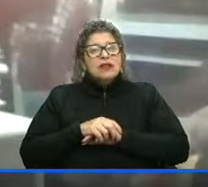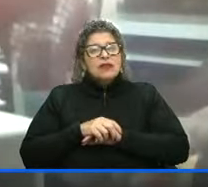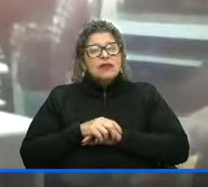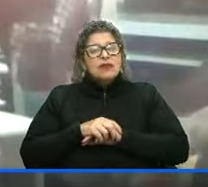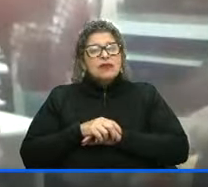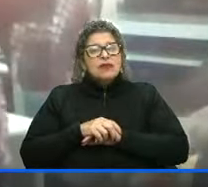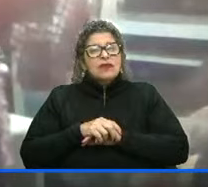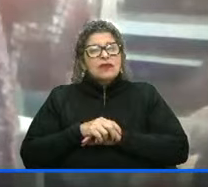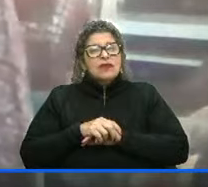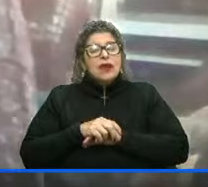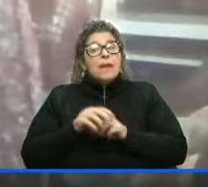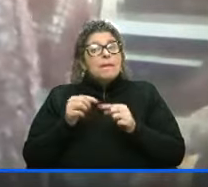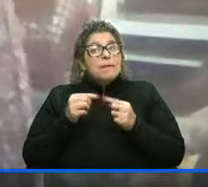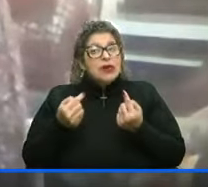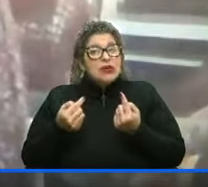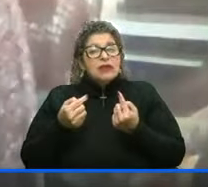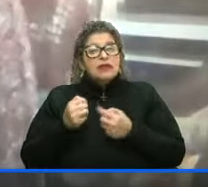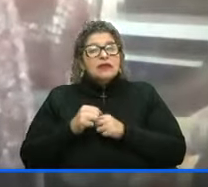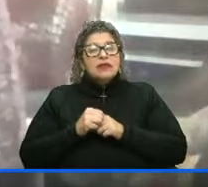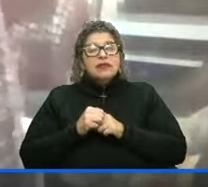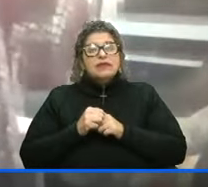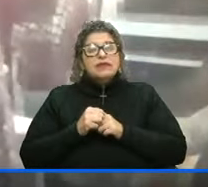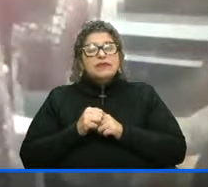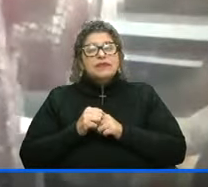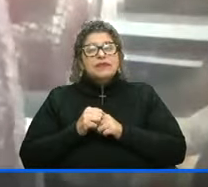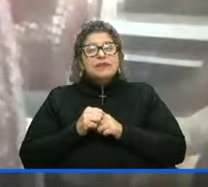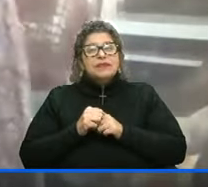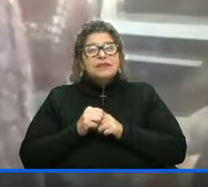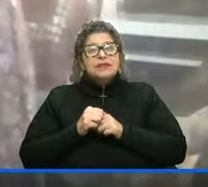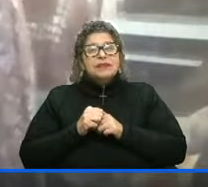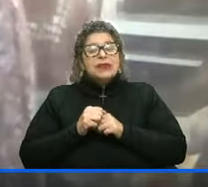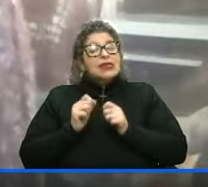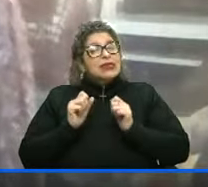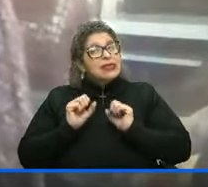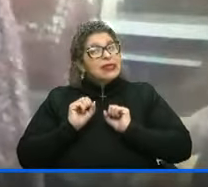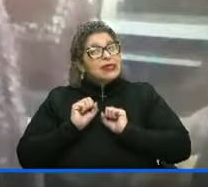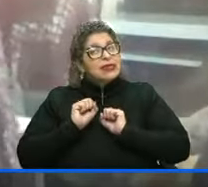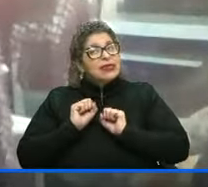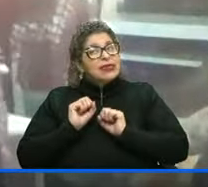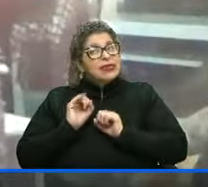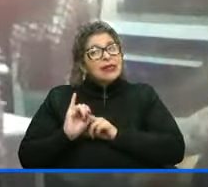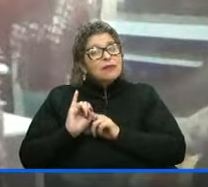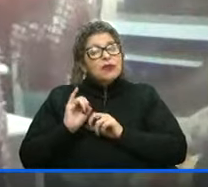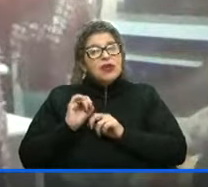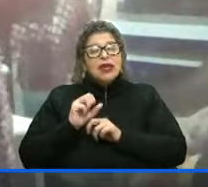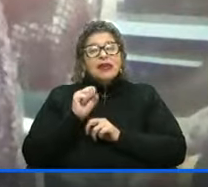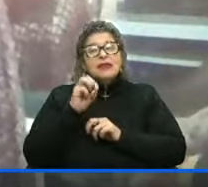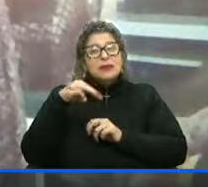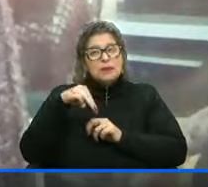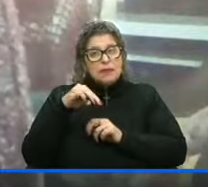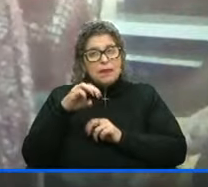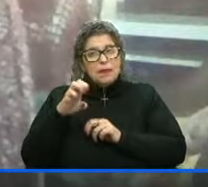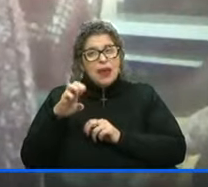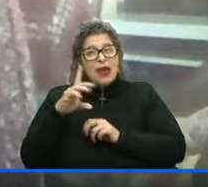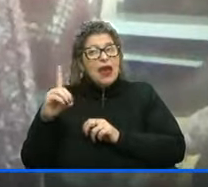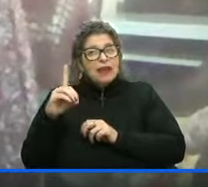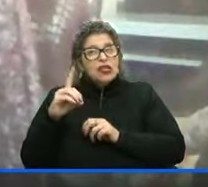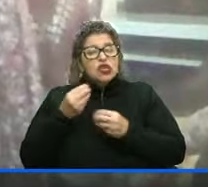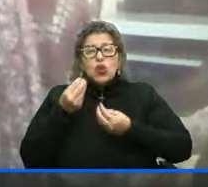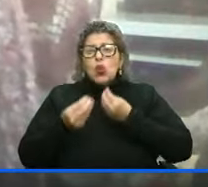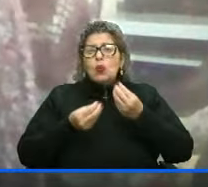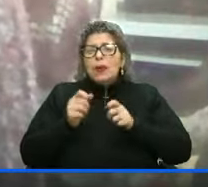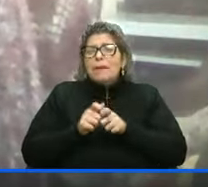18.171. Mas, assim, nós queremos, se puder, a SMED, né, apresentar quais as formas de ampliar